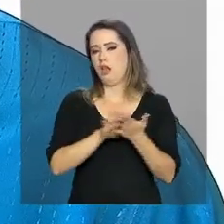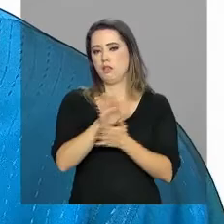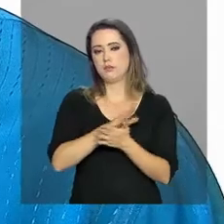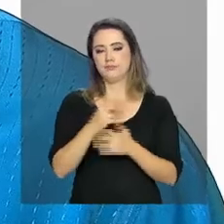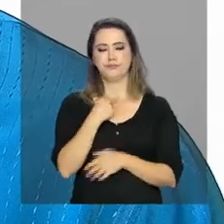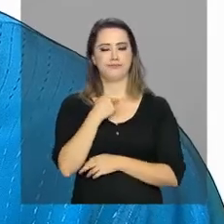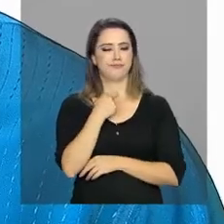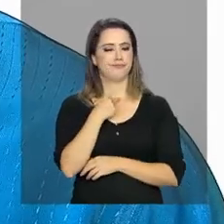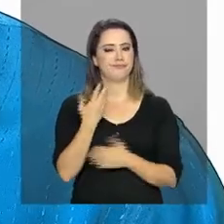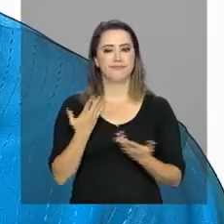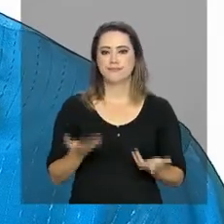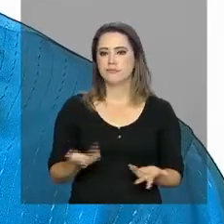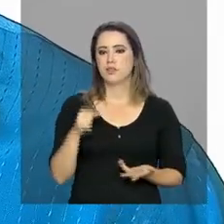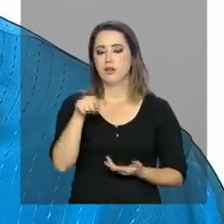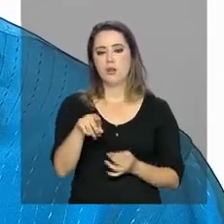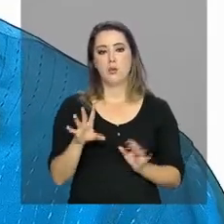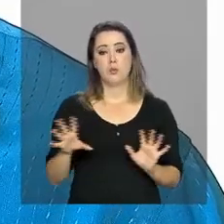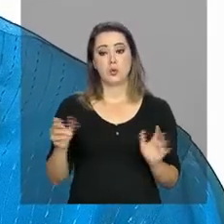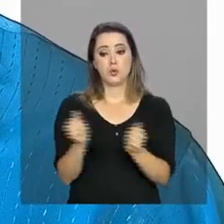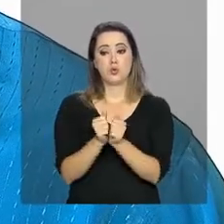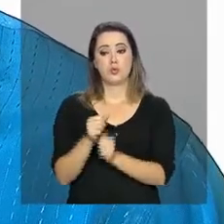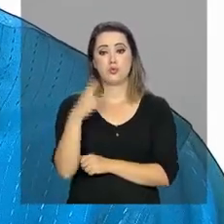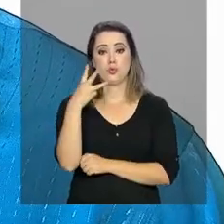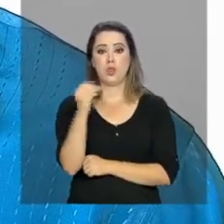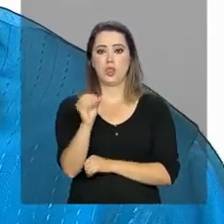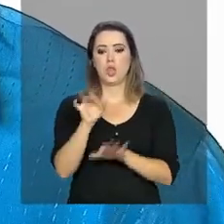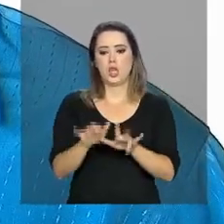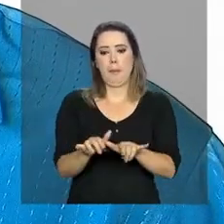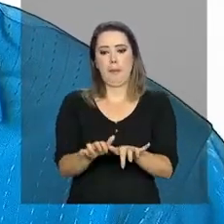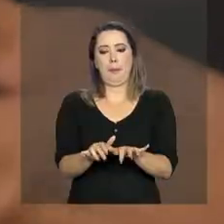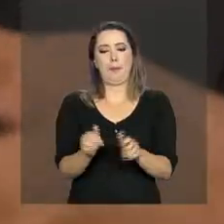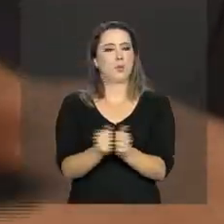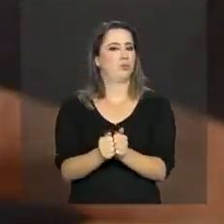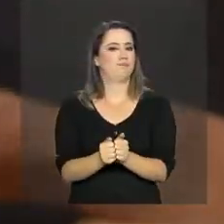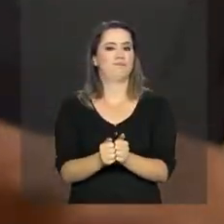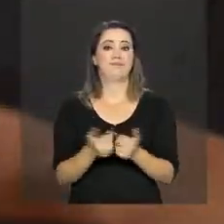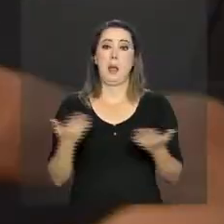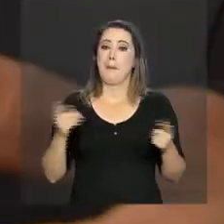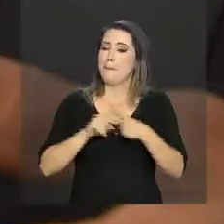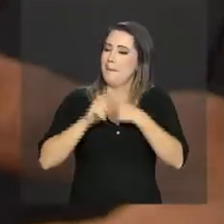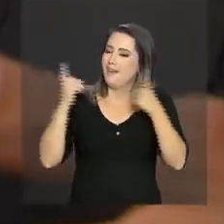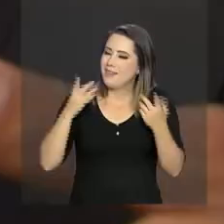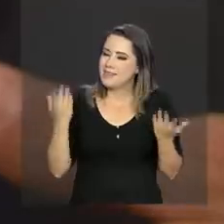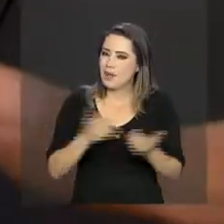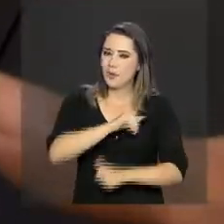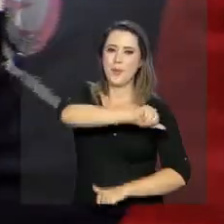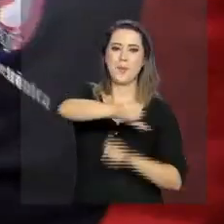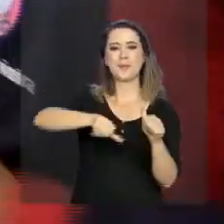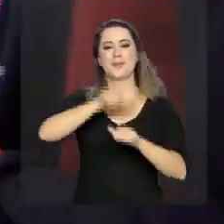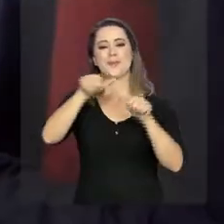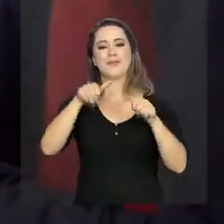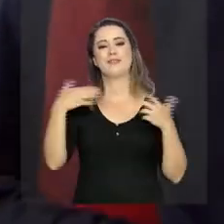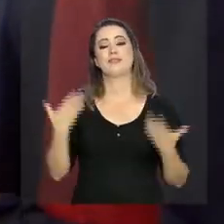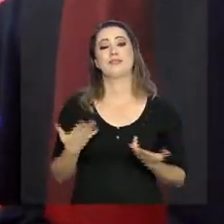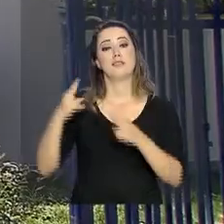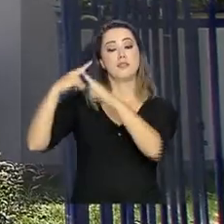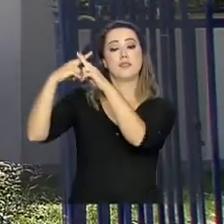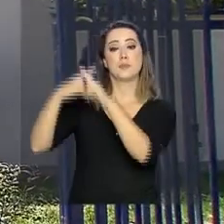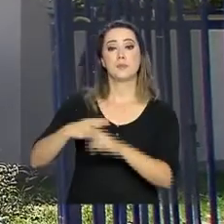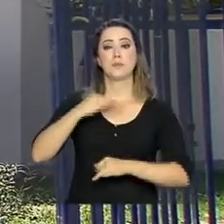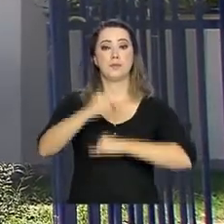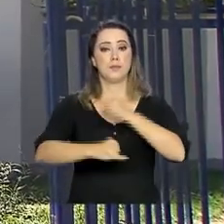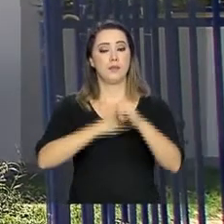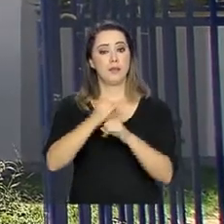fizesse isso de forma simultânea com as 30 as máquinas conectadas e agora com o programa internet para todos do governo federal a